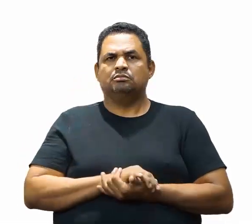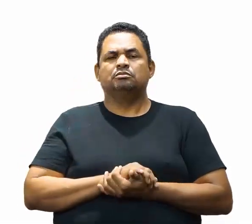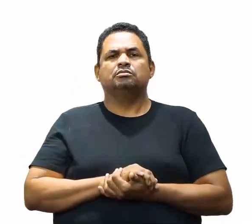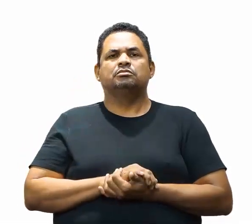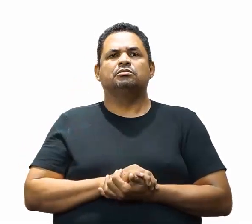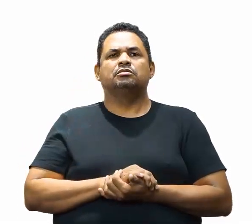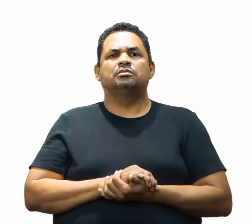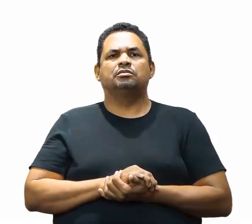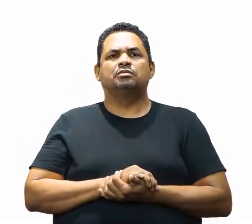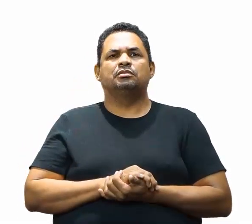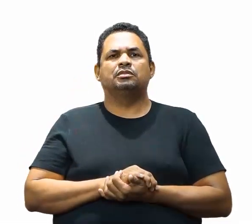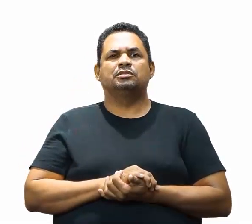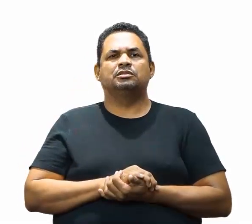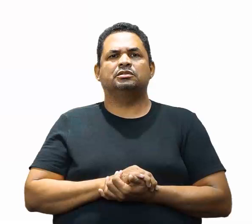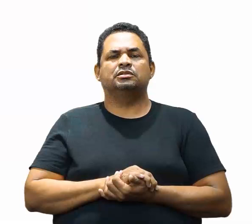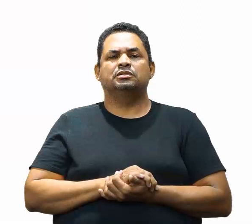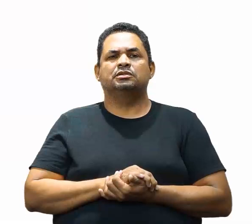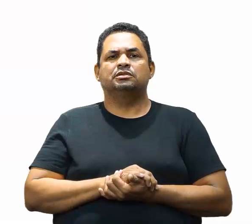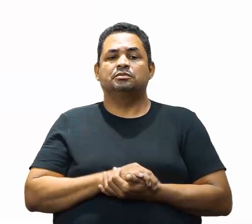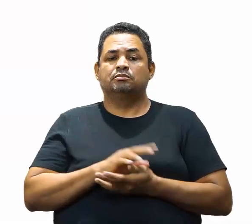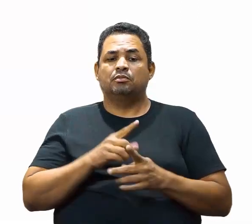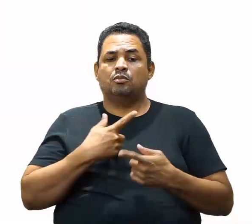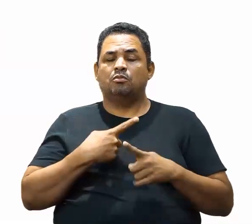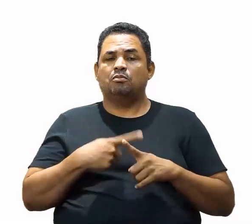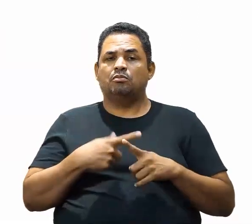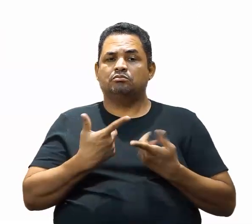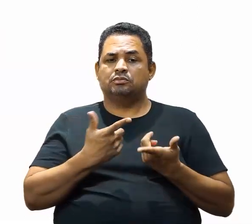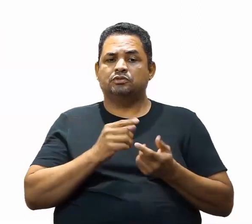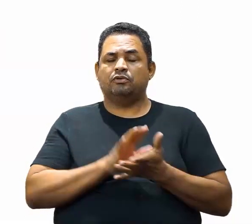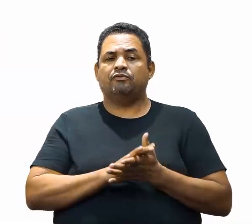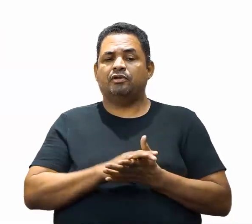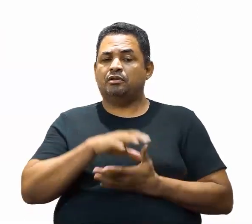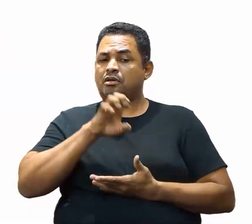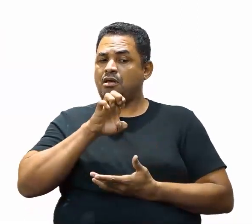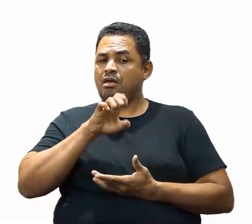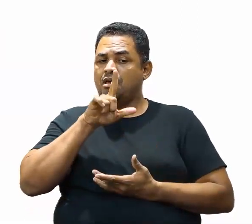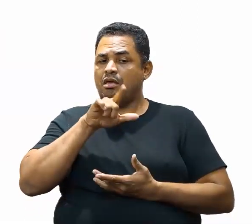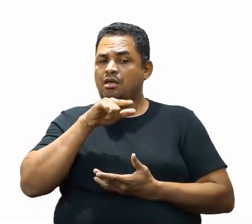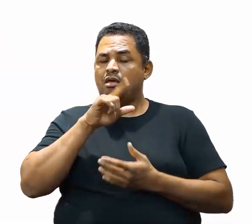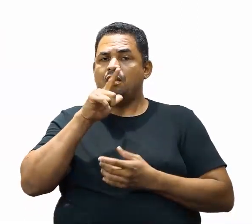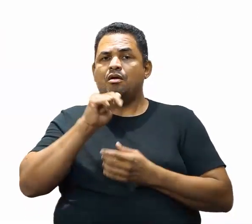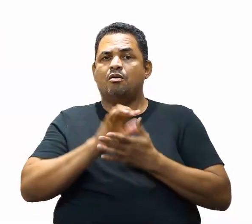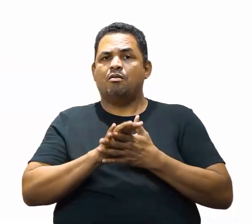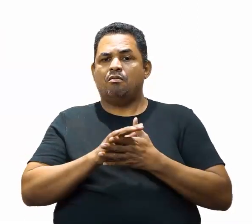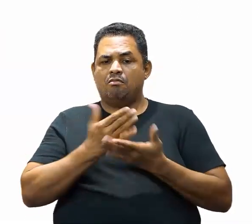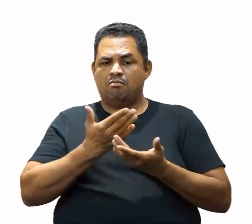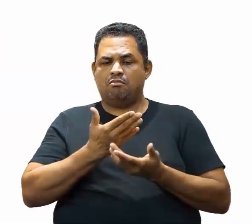que nós estamos falando do pronome pessoal ele. Isso.